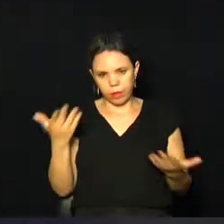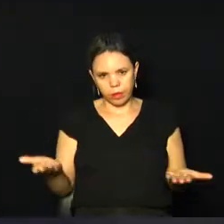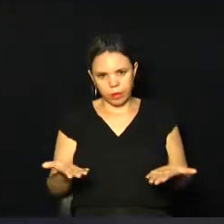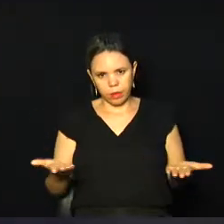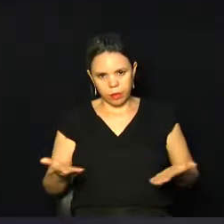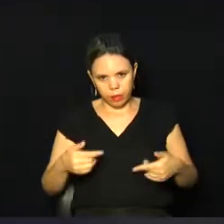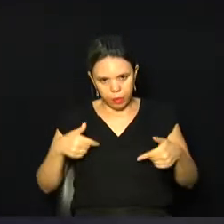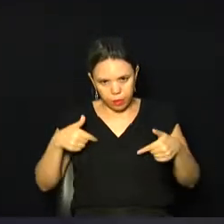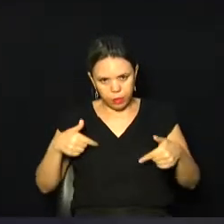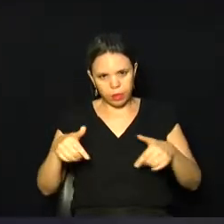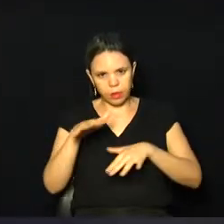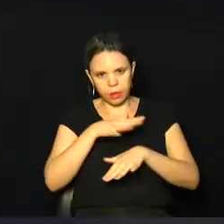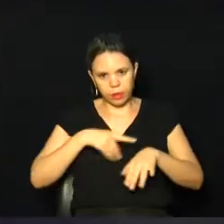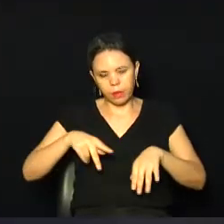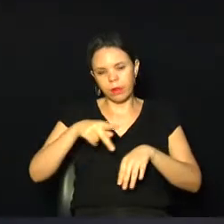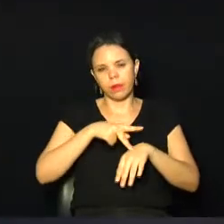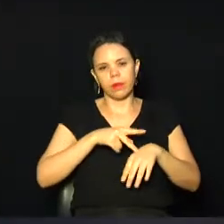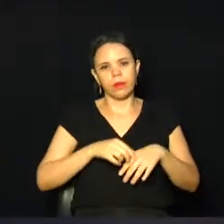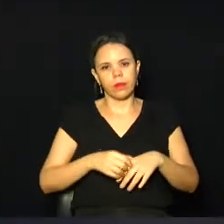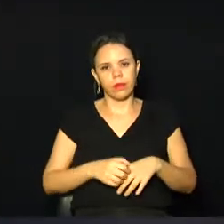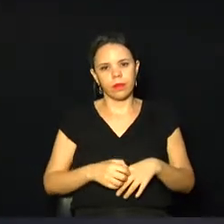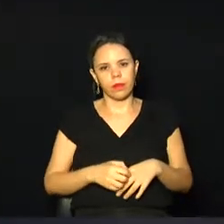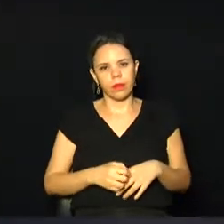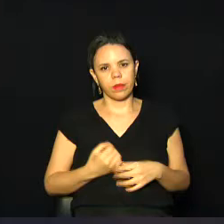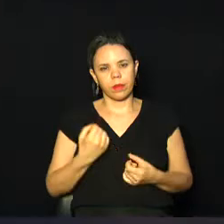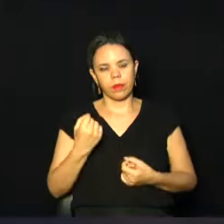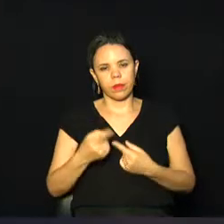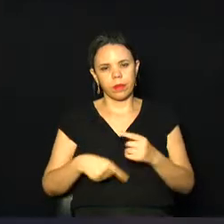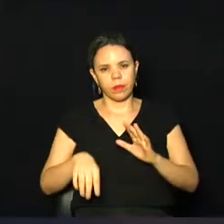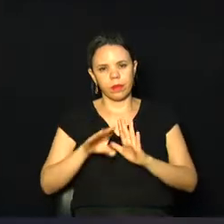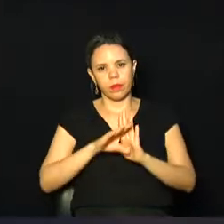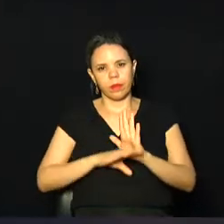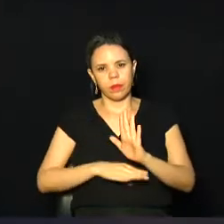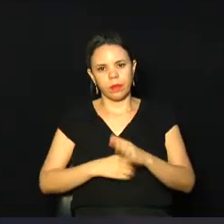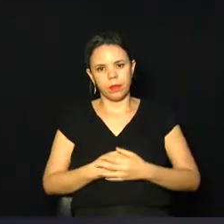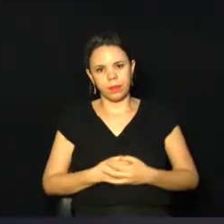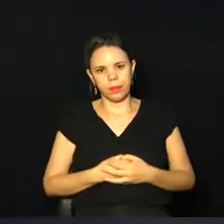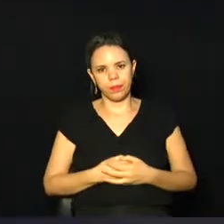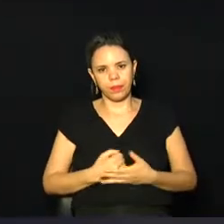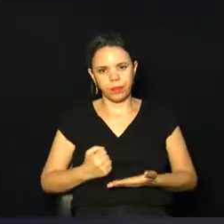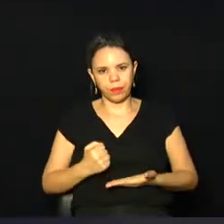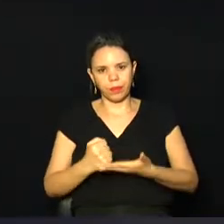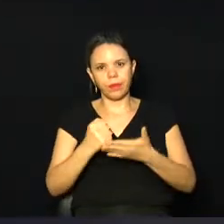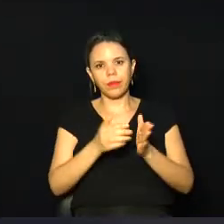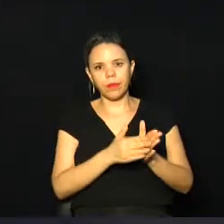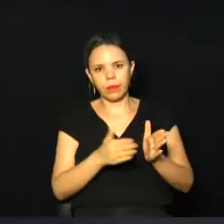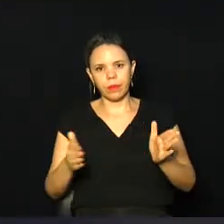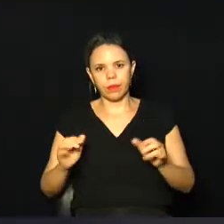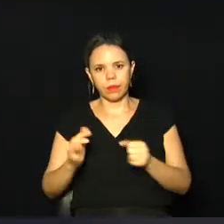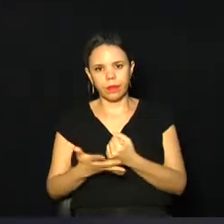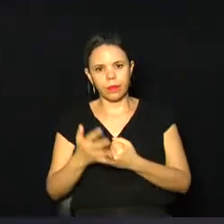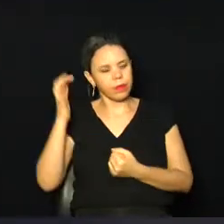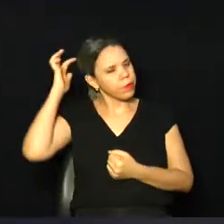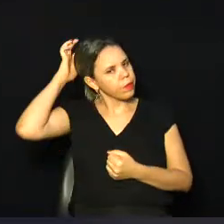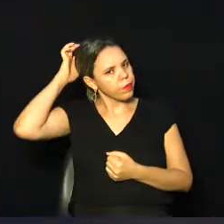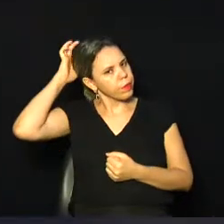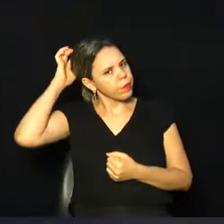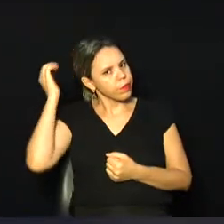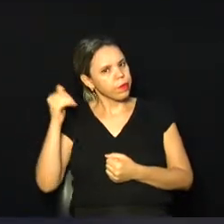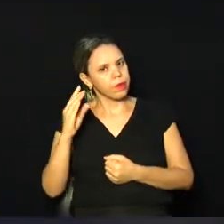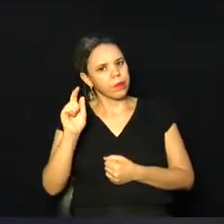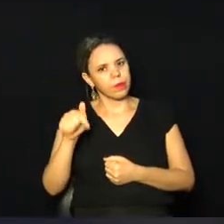nós atuamos em todo o país e um dos nossos programas auxiliou durante a pandemia mais de